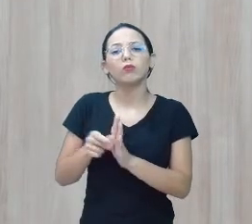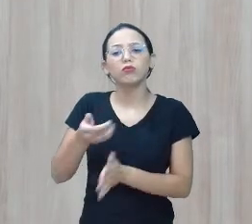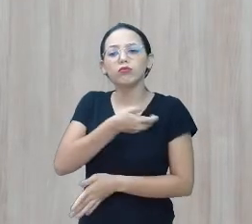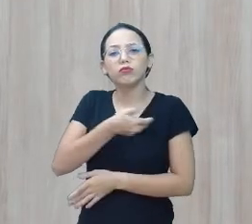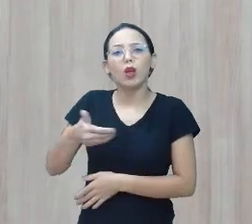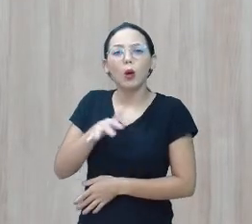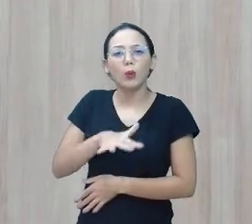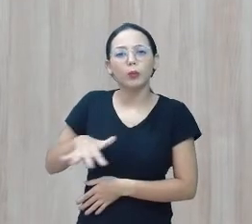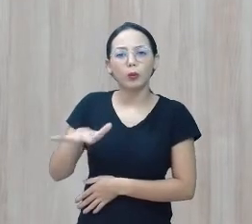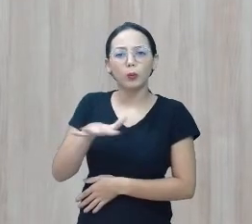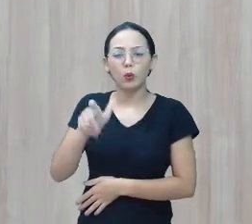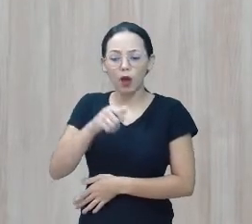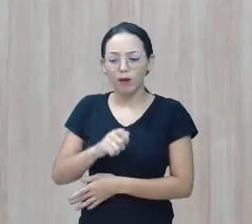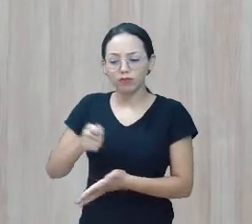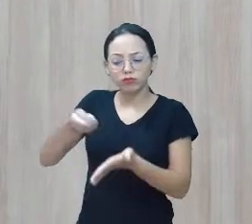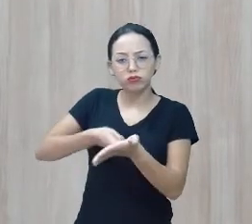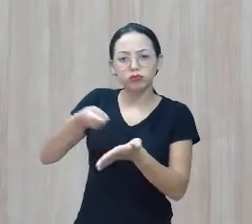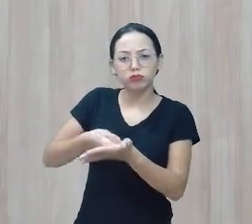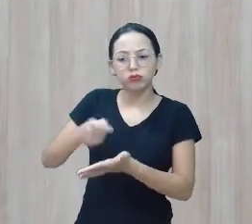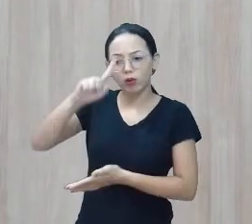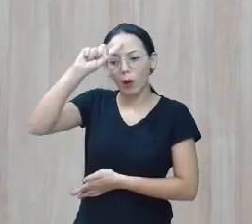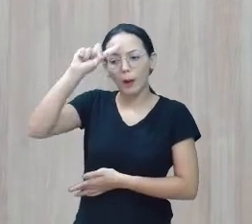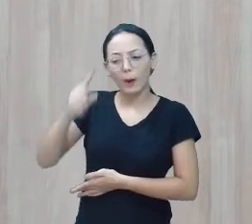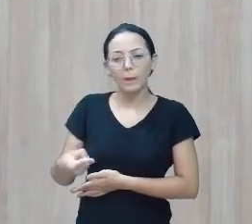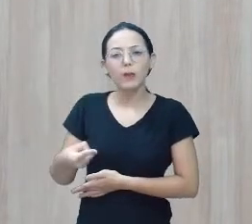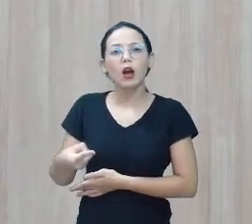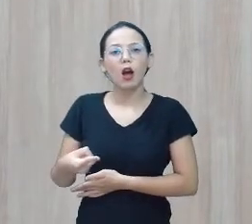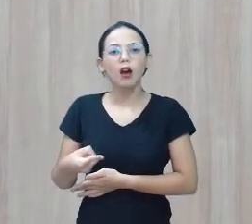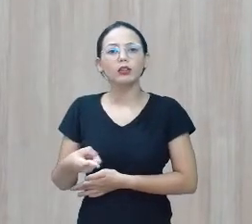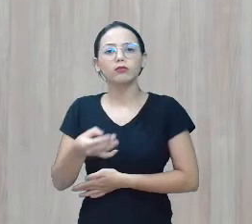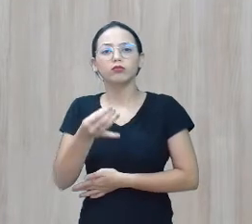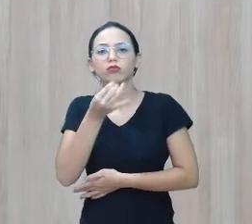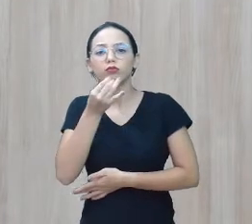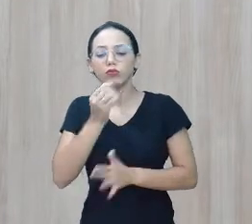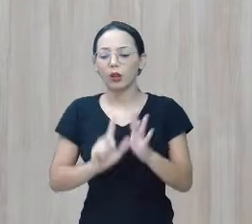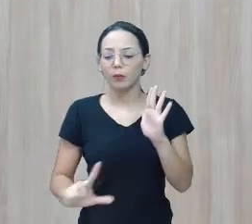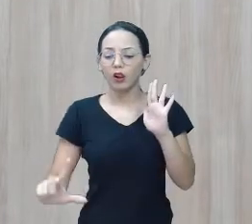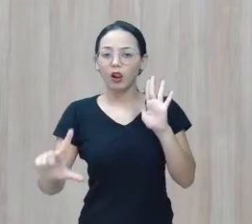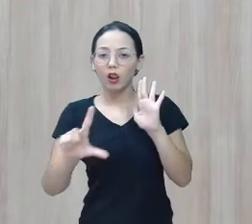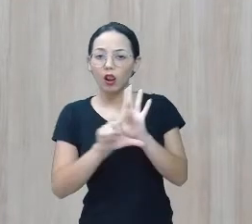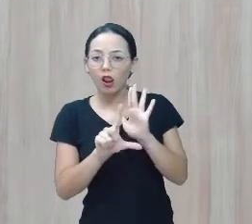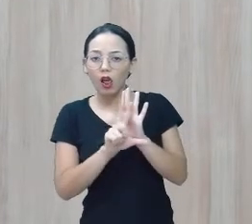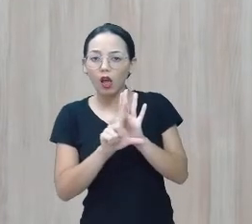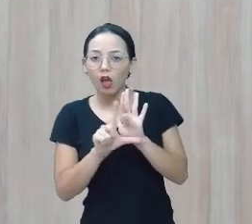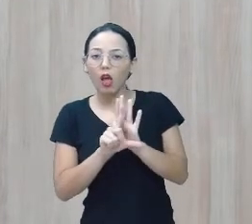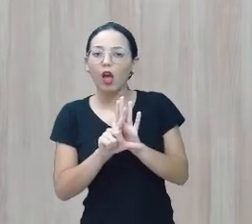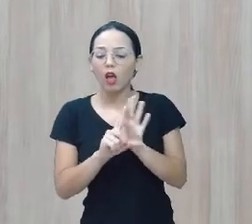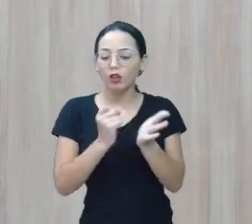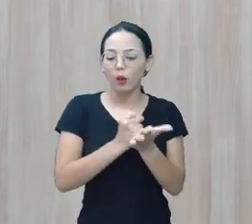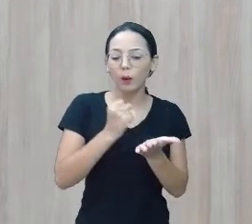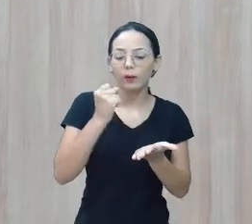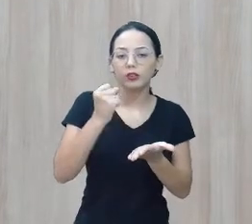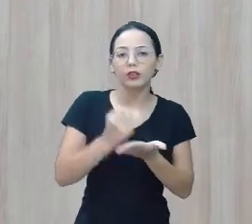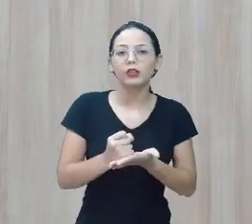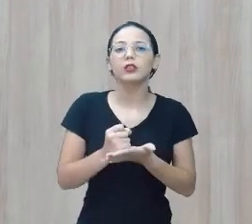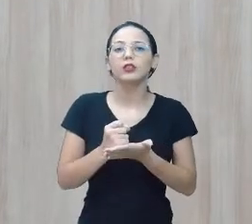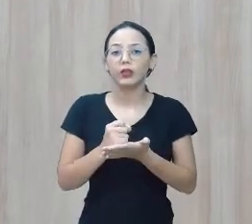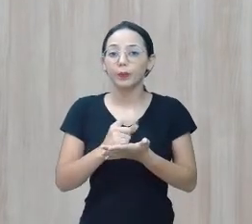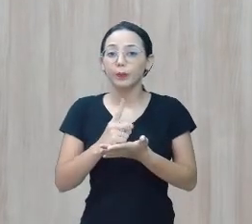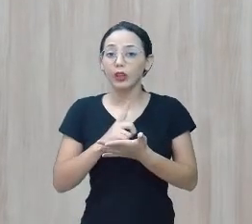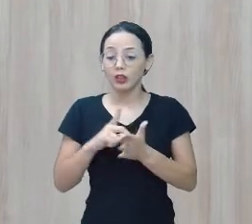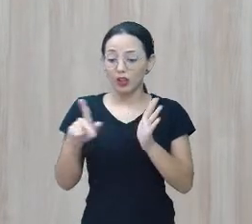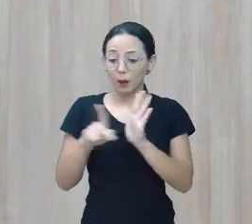uma determinação, era como se fosse uma medida, né, uma lei, uma documentação que dava